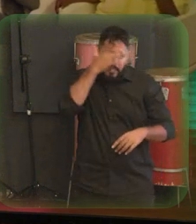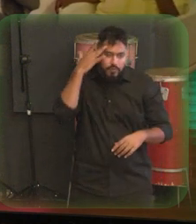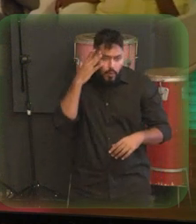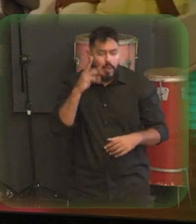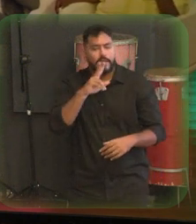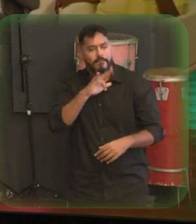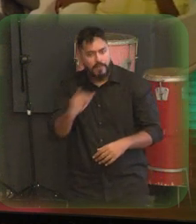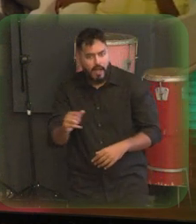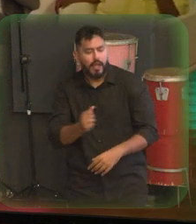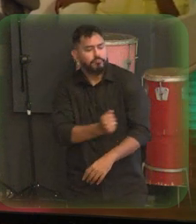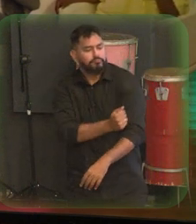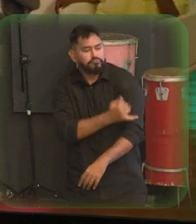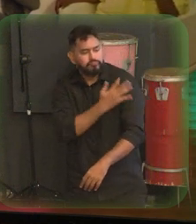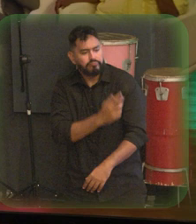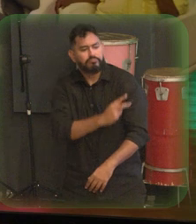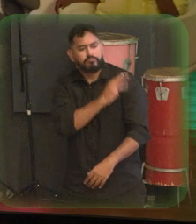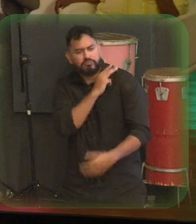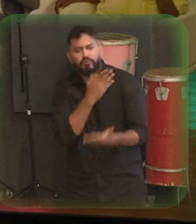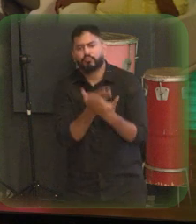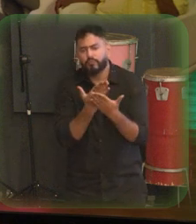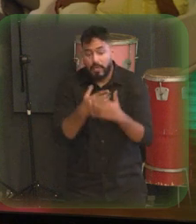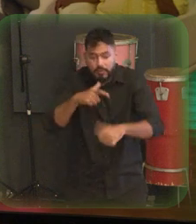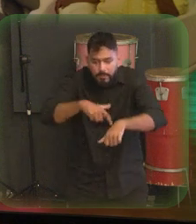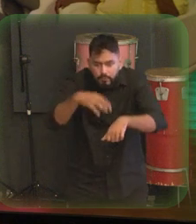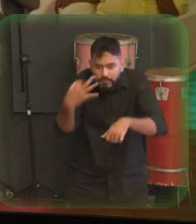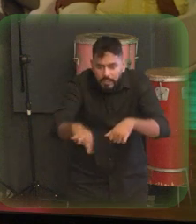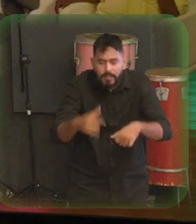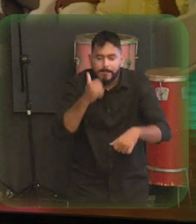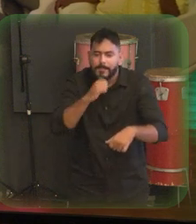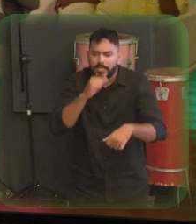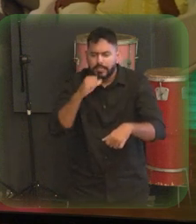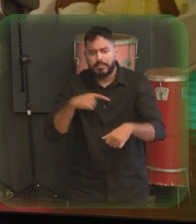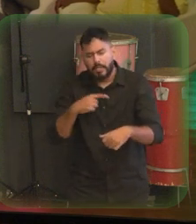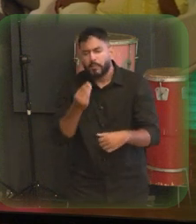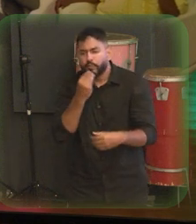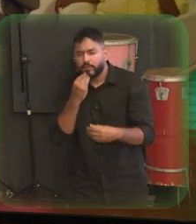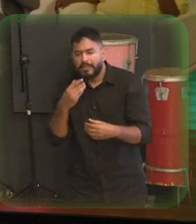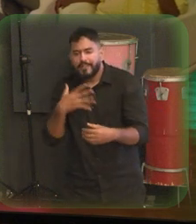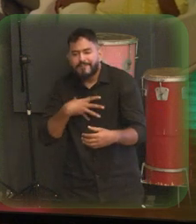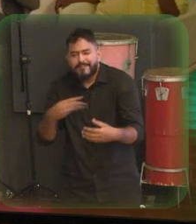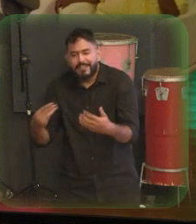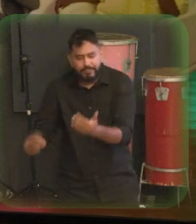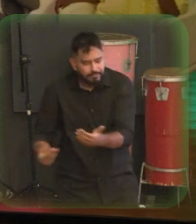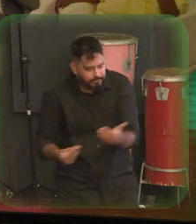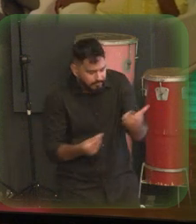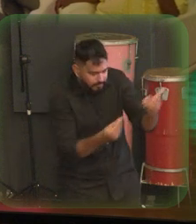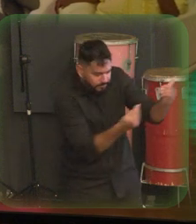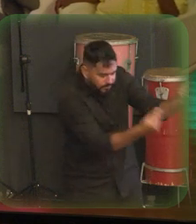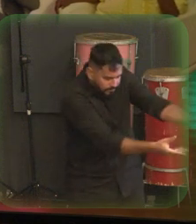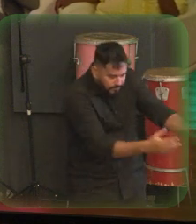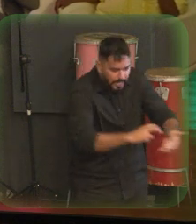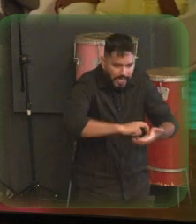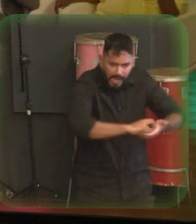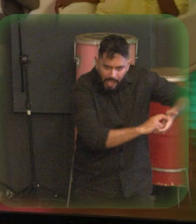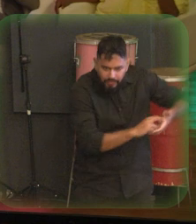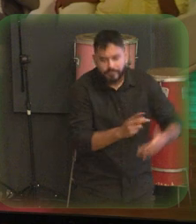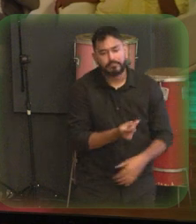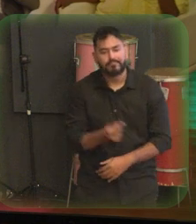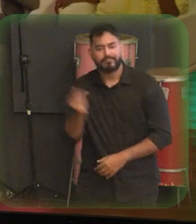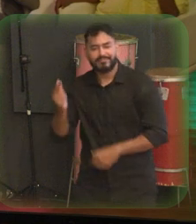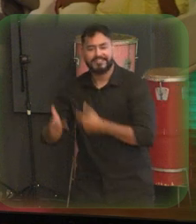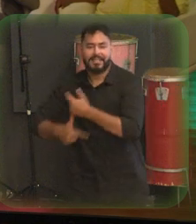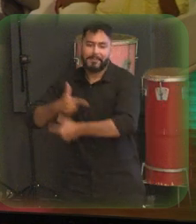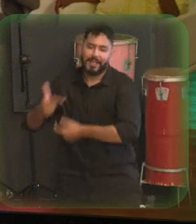e de uma mãe que vai poder ter a oportunidade de sair para trabalhar. de poder ganhar o seu dinheiro para